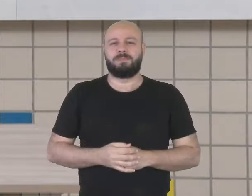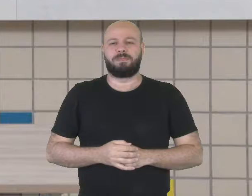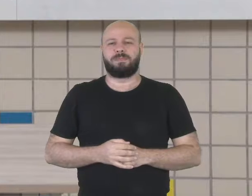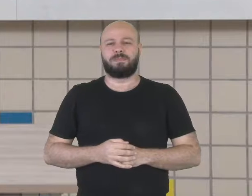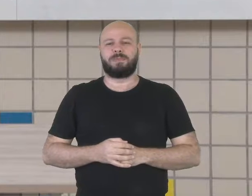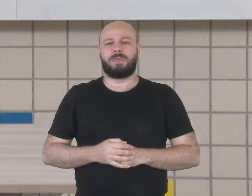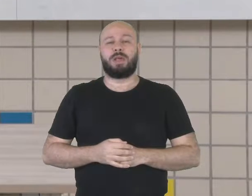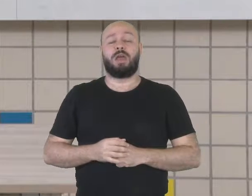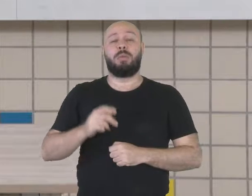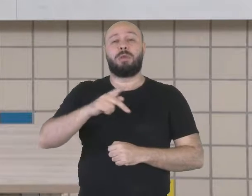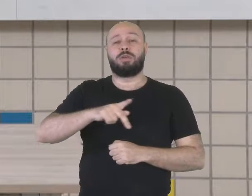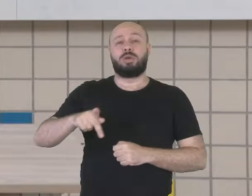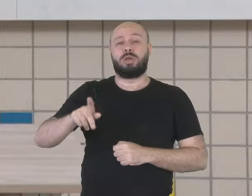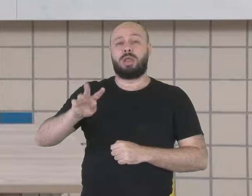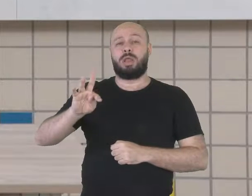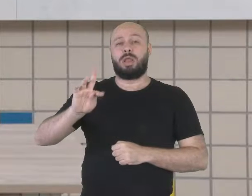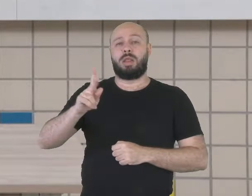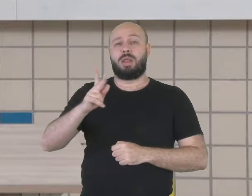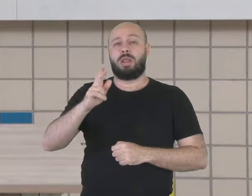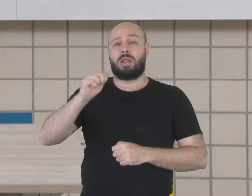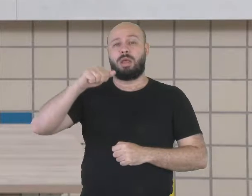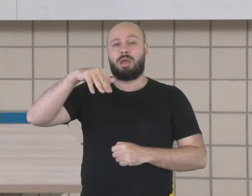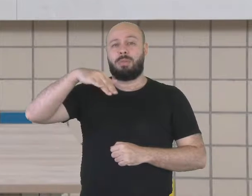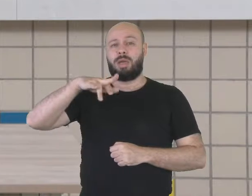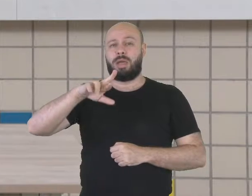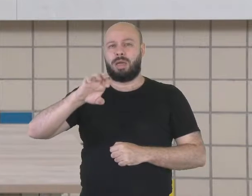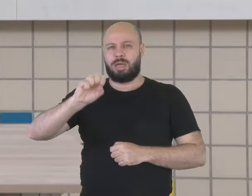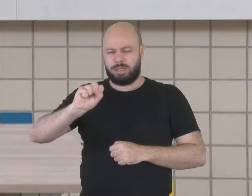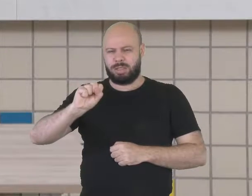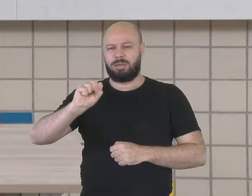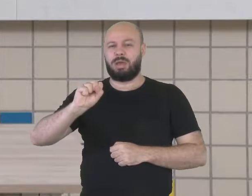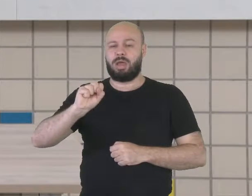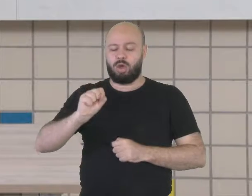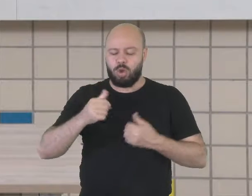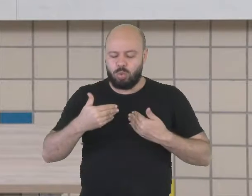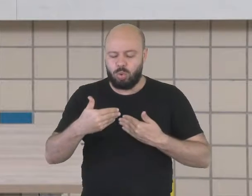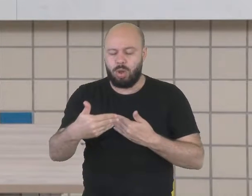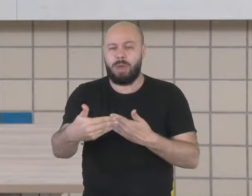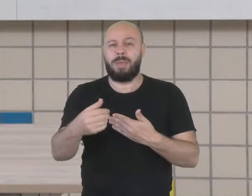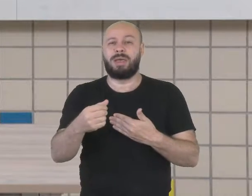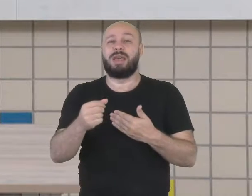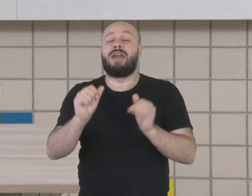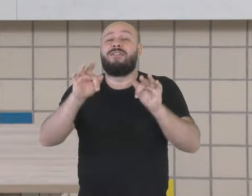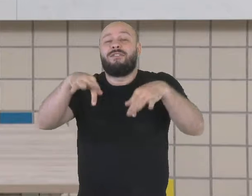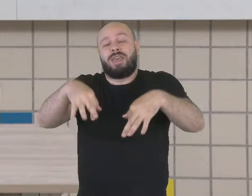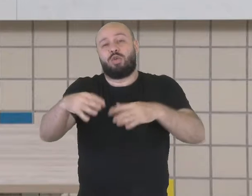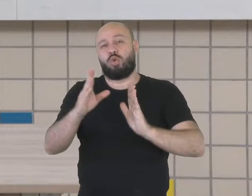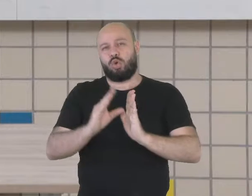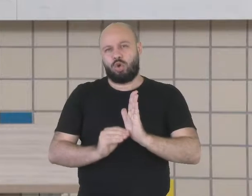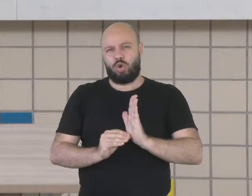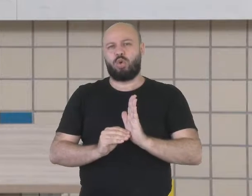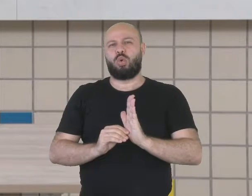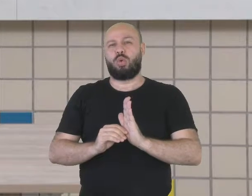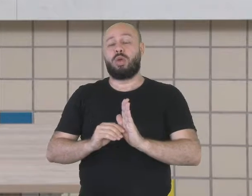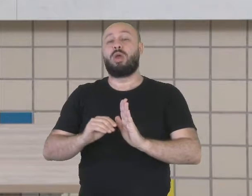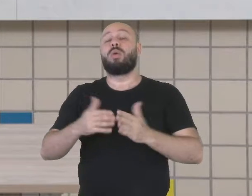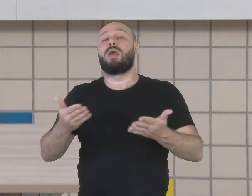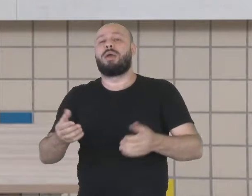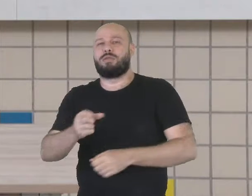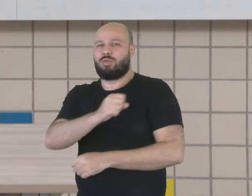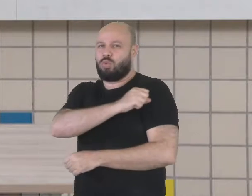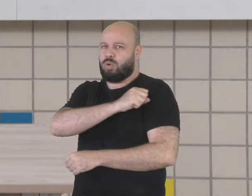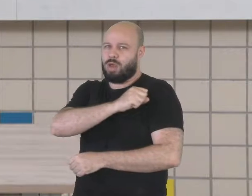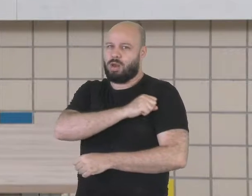sou a professora Tamires e vou continuar e encerrar o nosso conteúdo referente ao 8º ano de